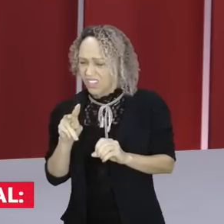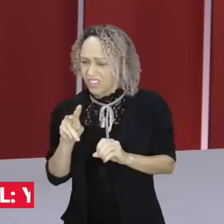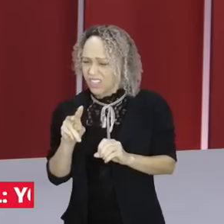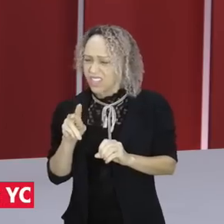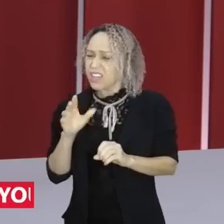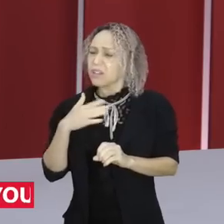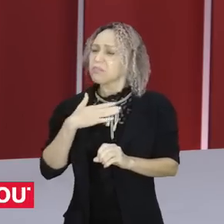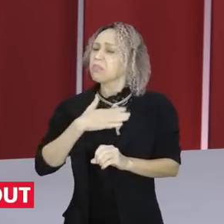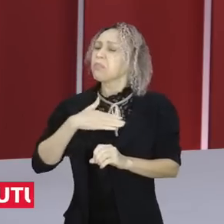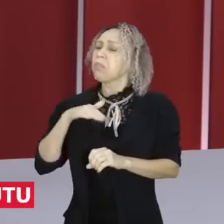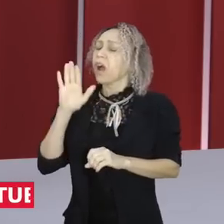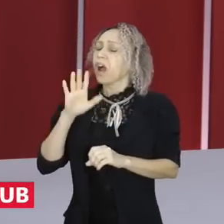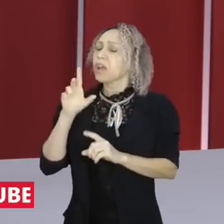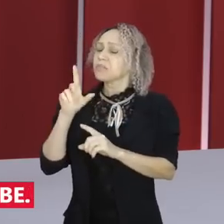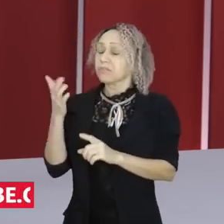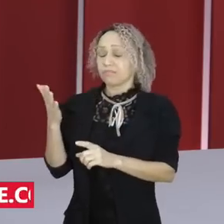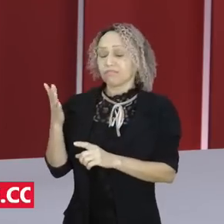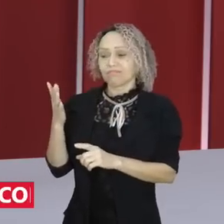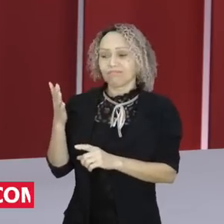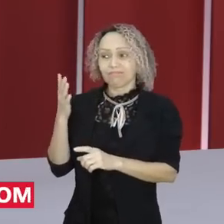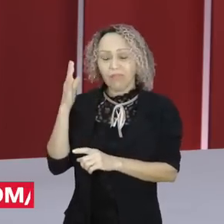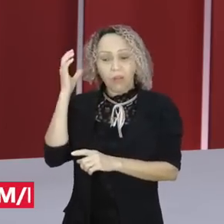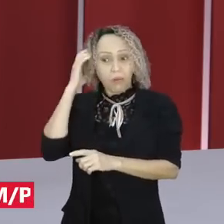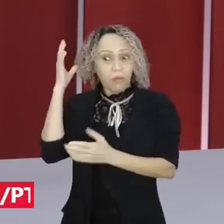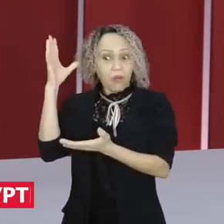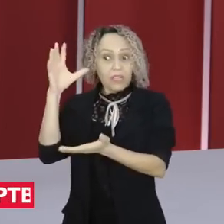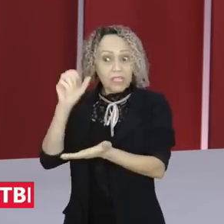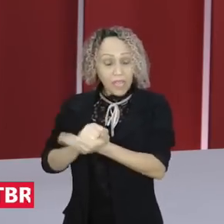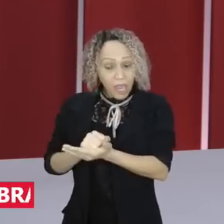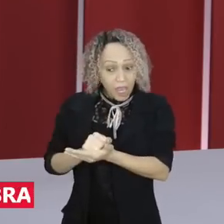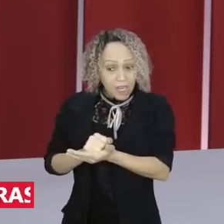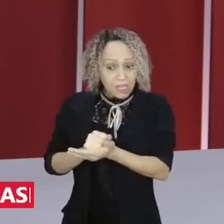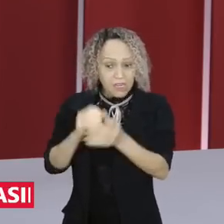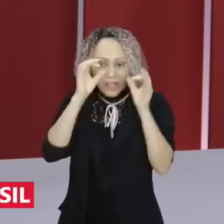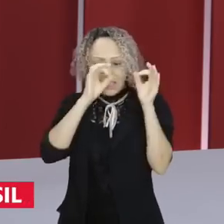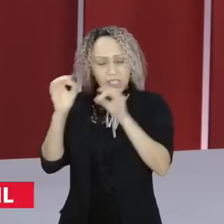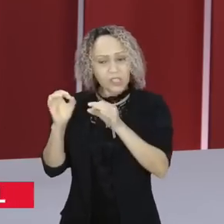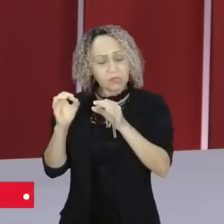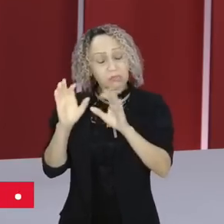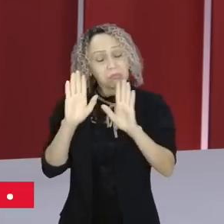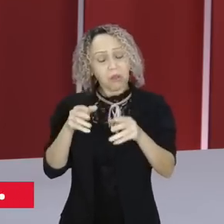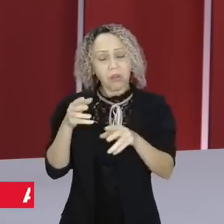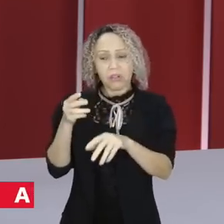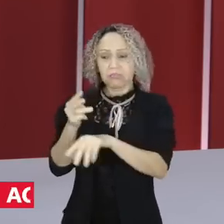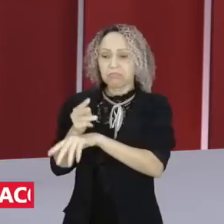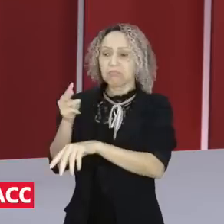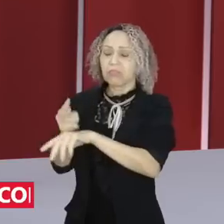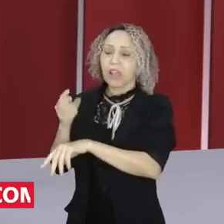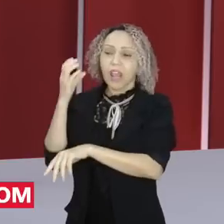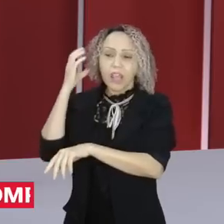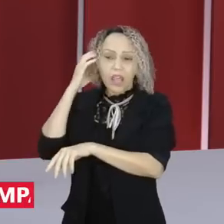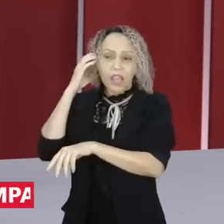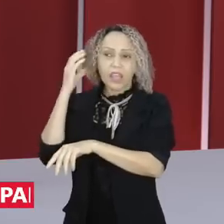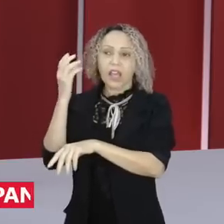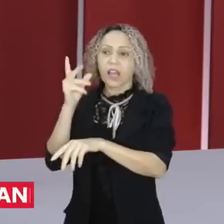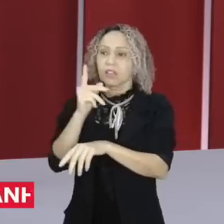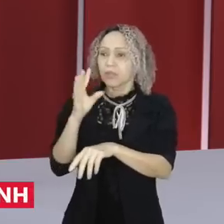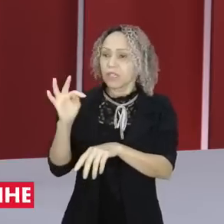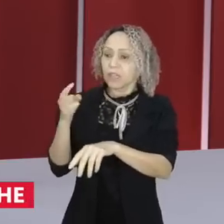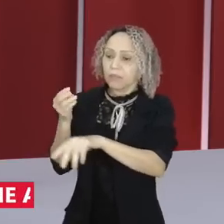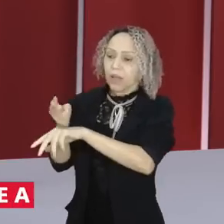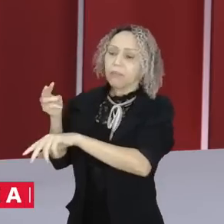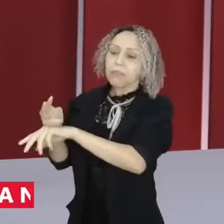podcast, em todas as plataformas, é só buscar pela Rádio PT e acompanhar também essa entrevista ainda hoje. Então